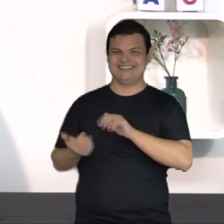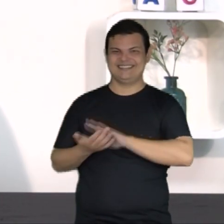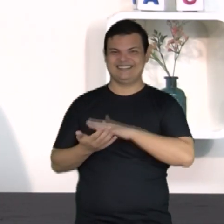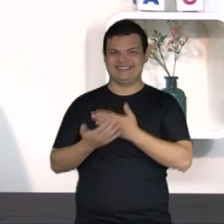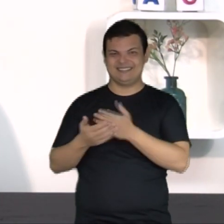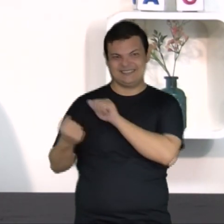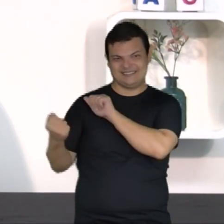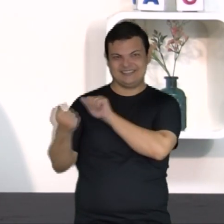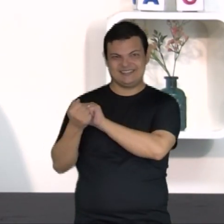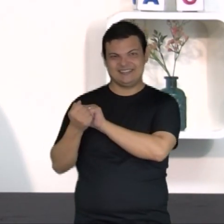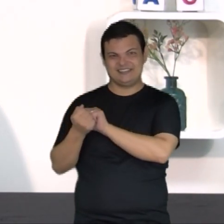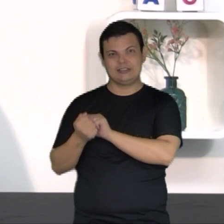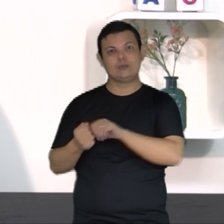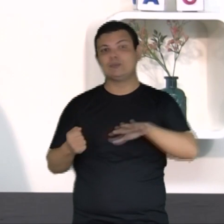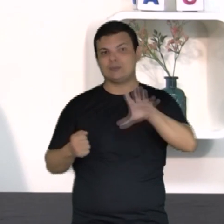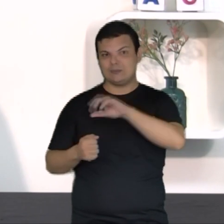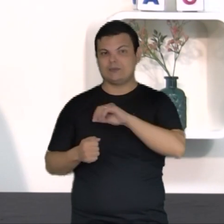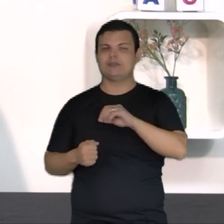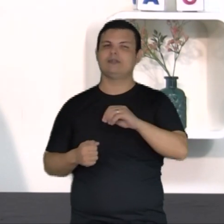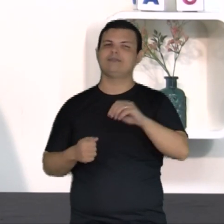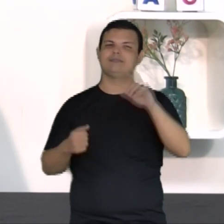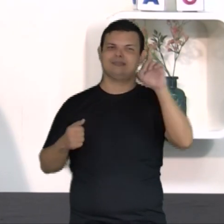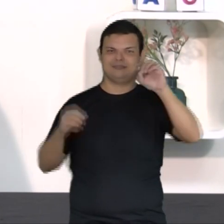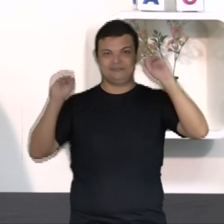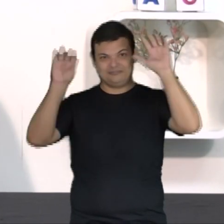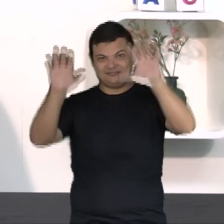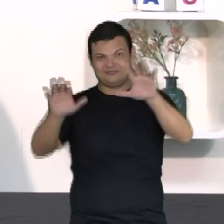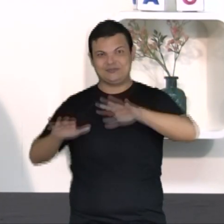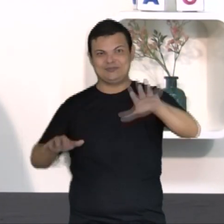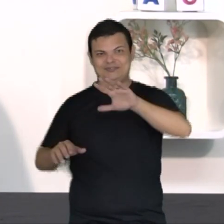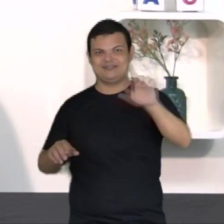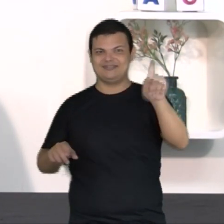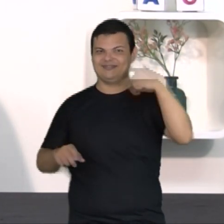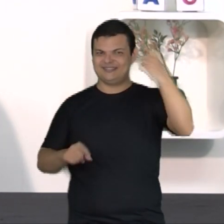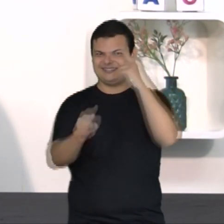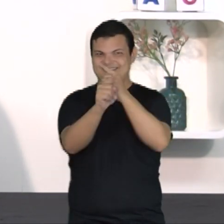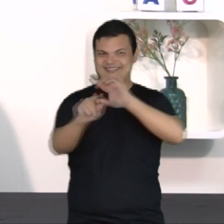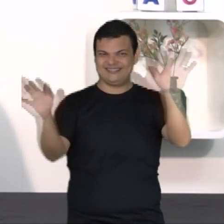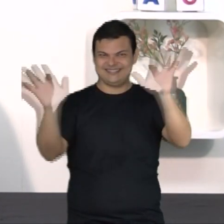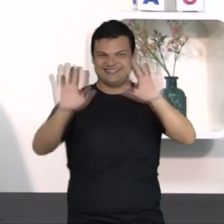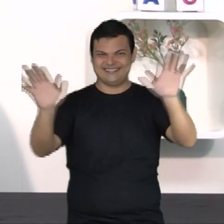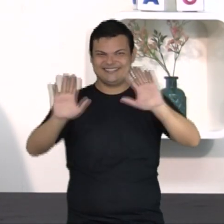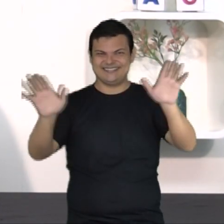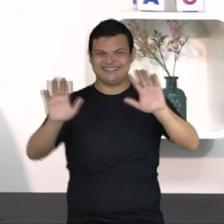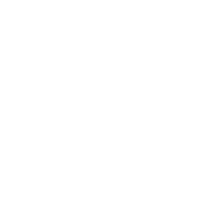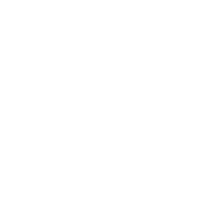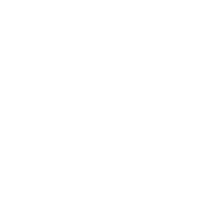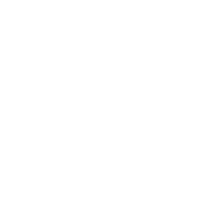parceria. E no mais é só isso. Fiquem todos com Deus e até nosso próximo encontro. Tchau, tchau!